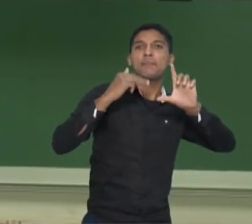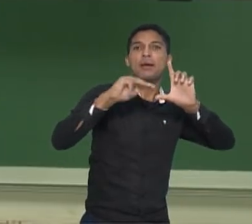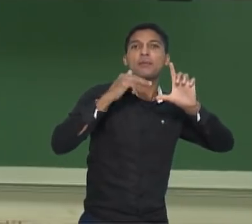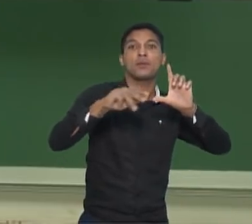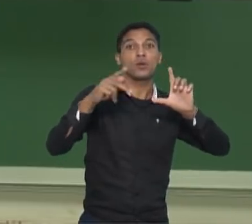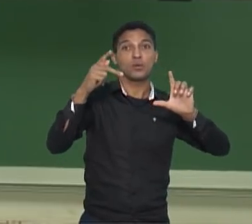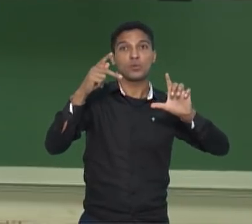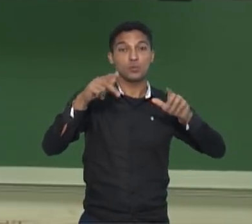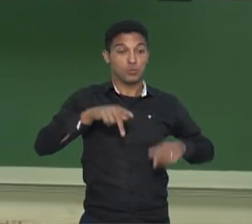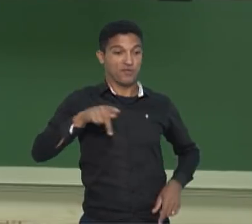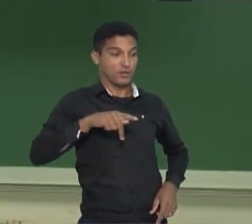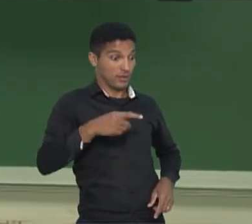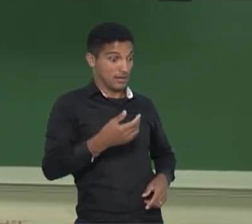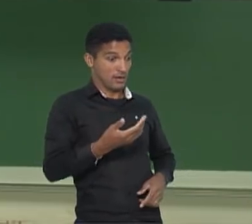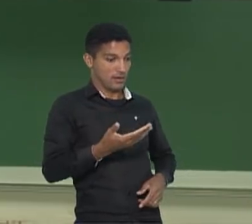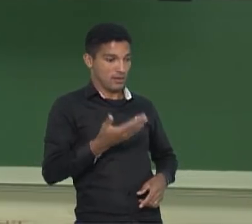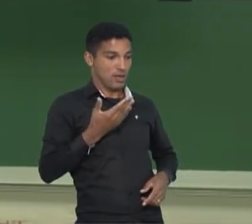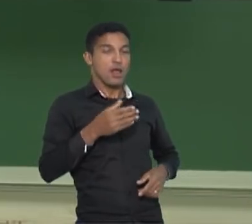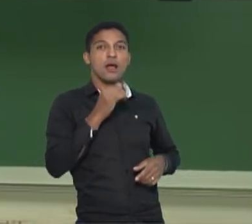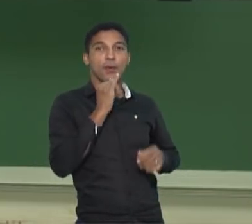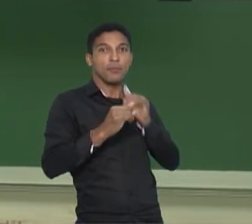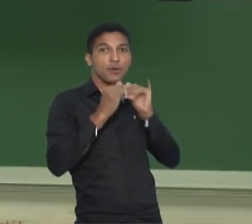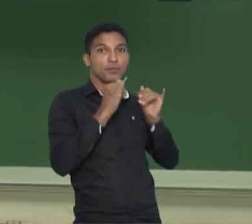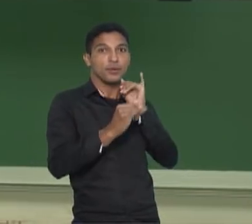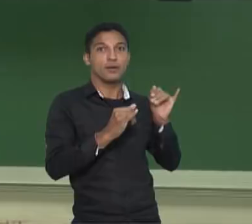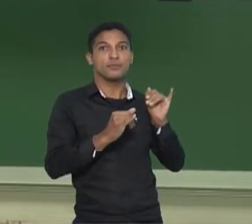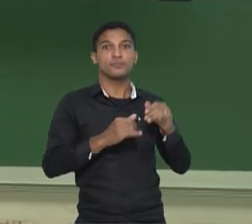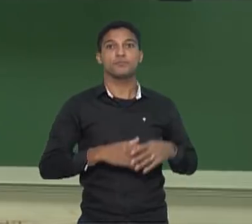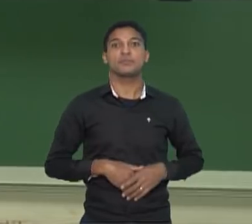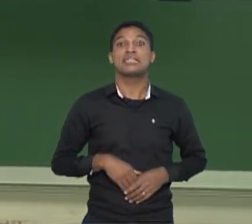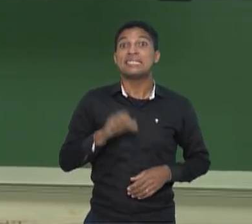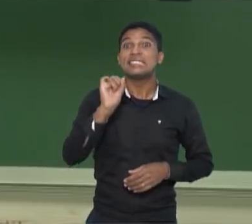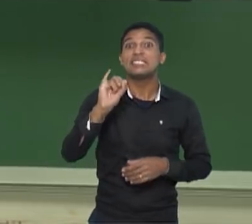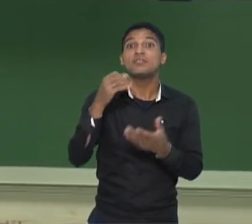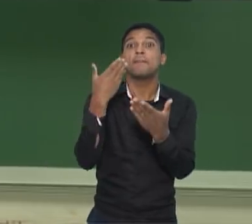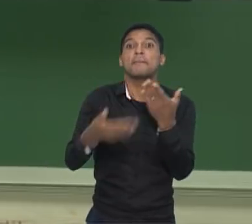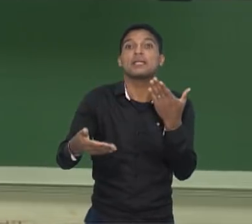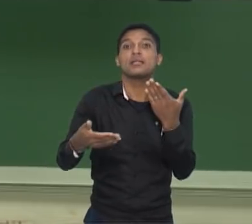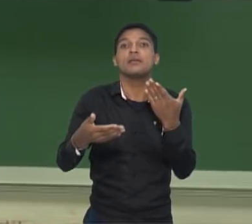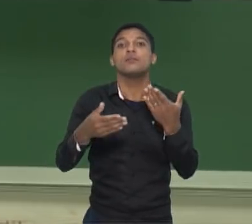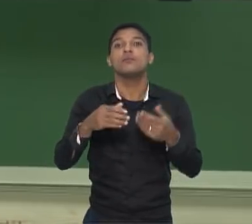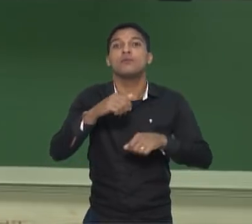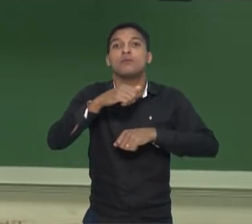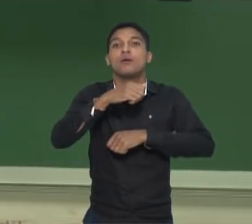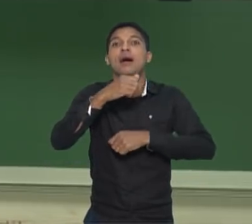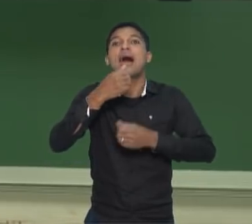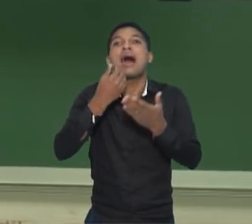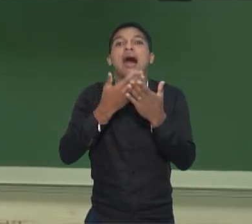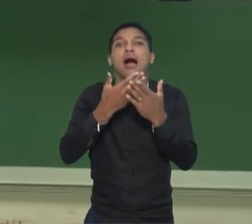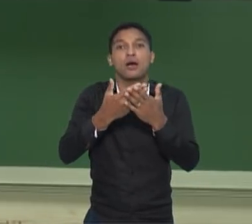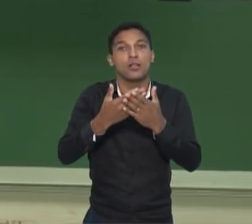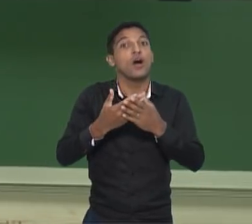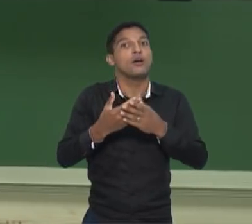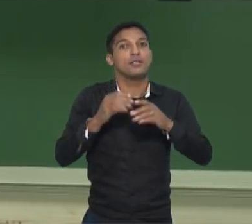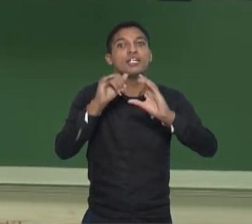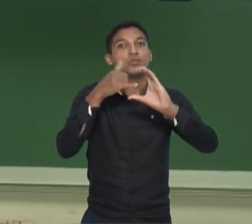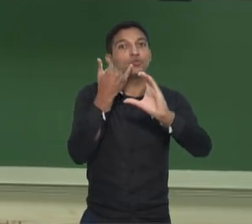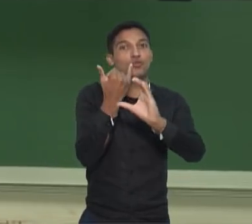tranquilo. Reveja na playlist do YouTube, no canal Aula Paraná, ou pelo próprio